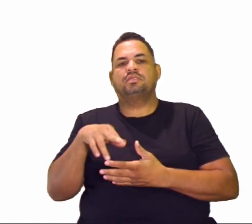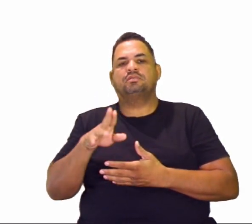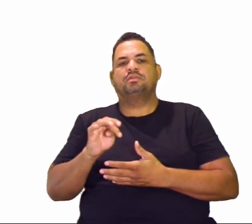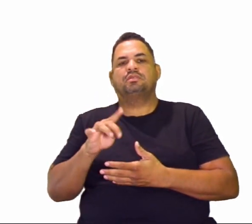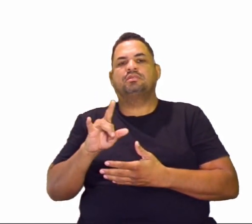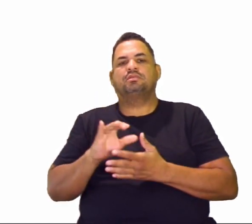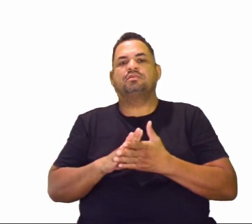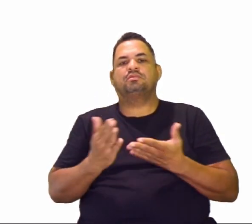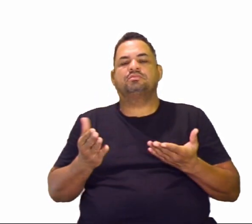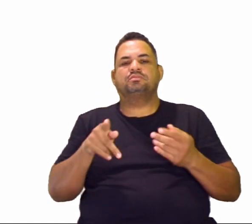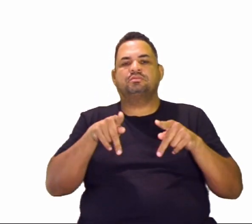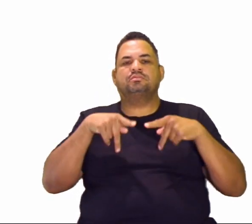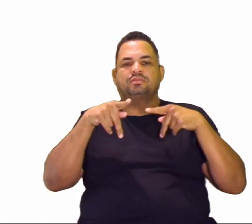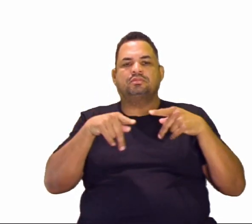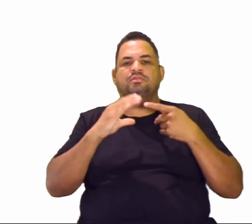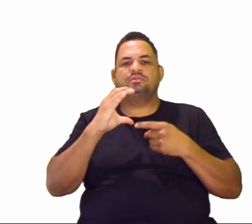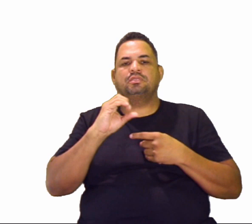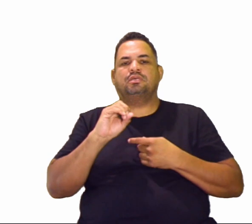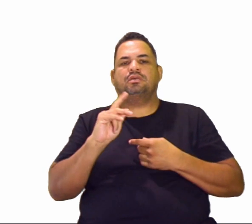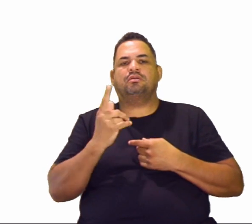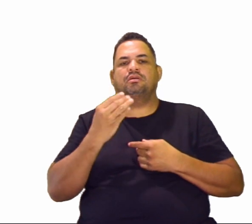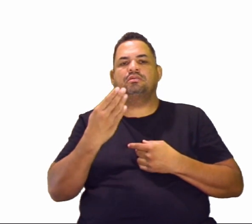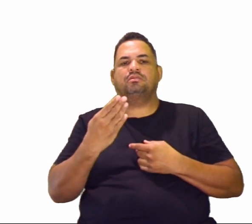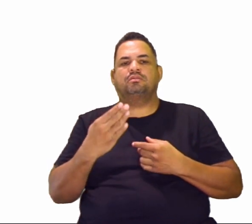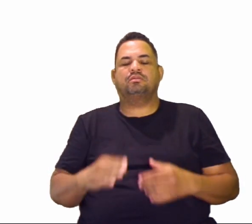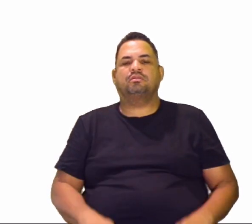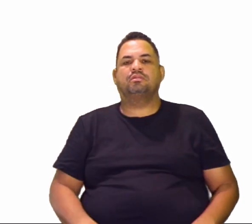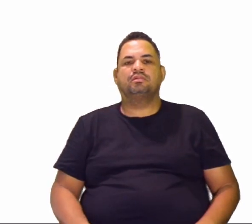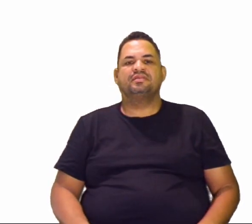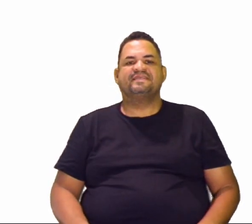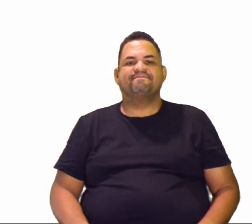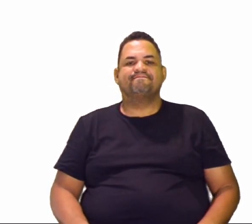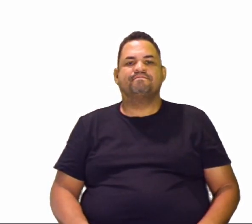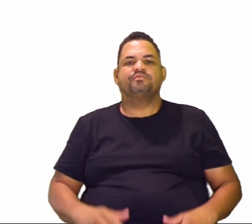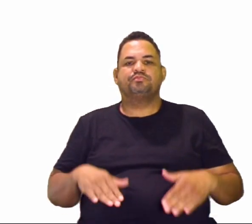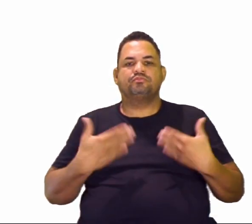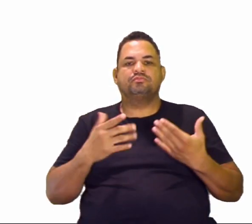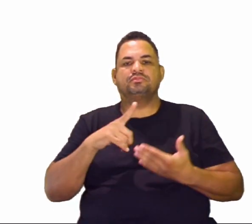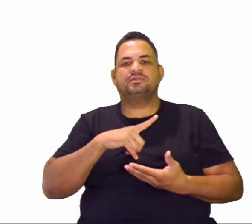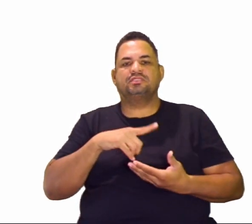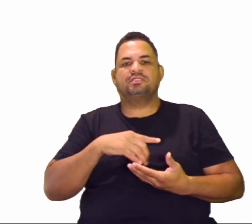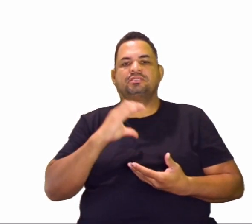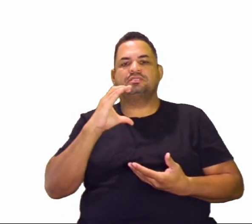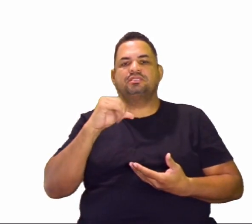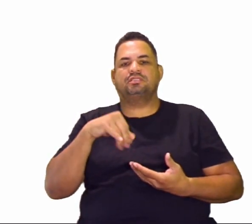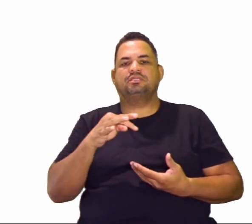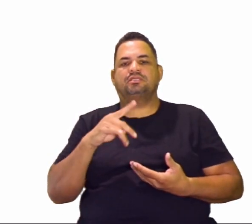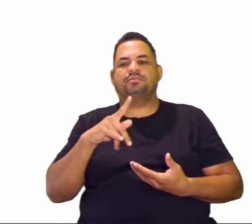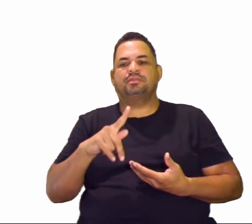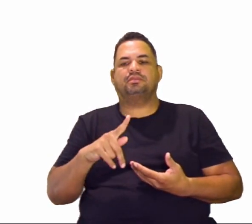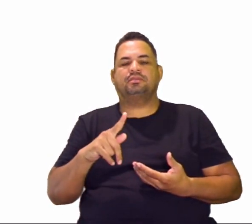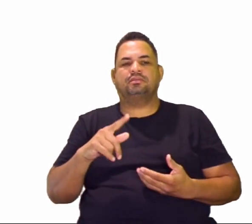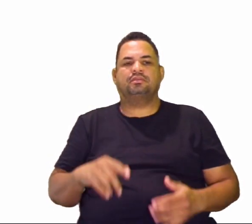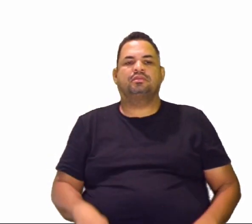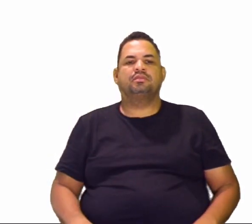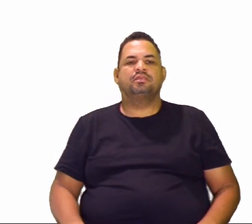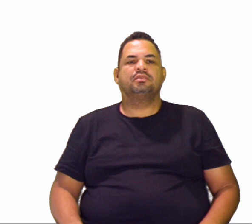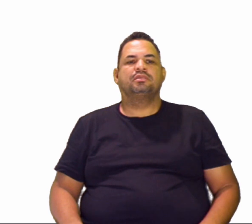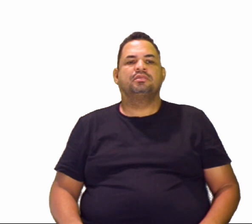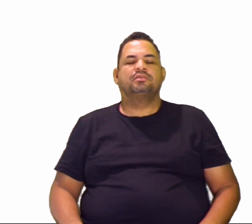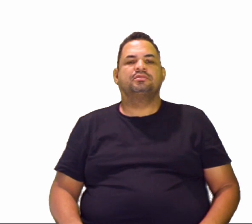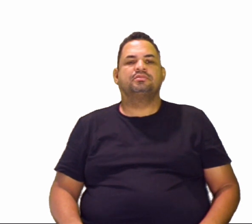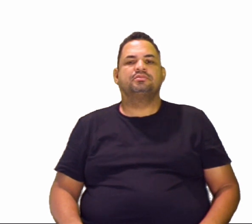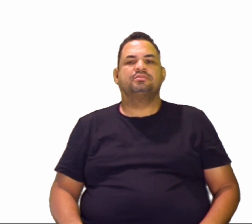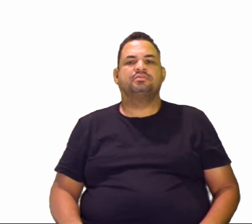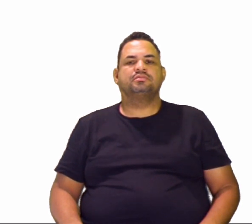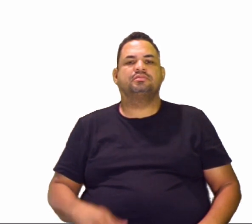metano, que é o popular CH4. Isso nas condições normais de temperatura e pressão. Como